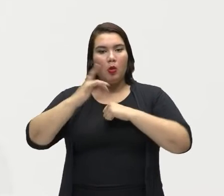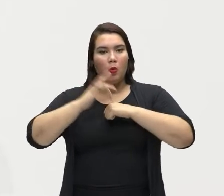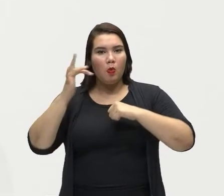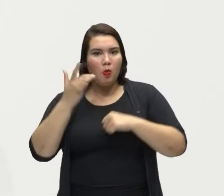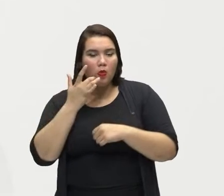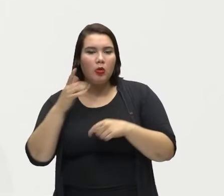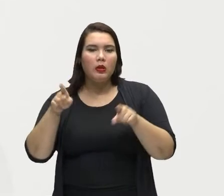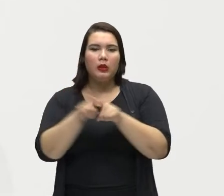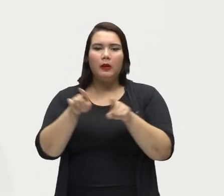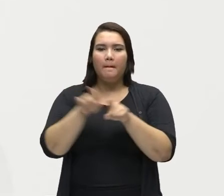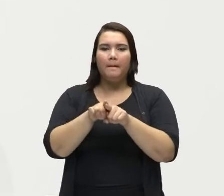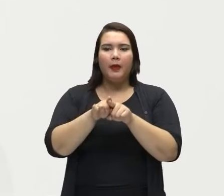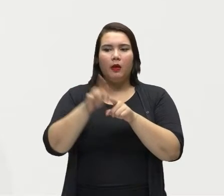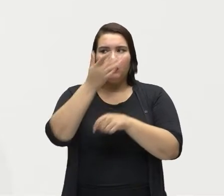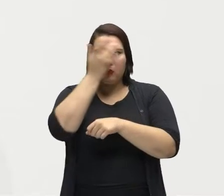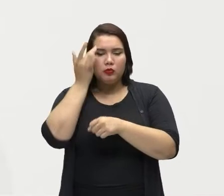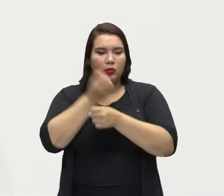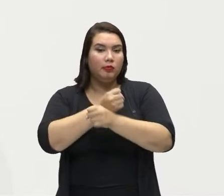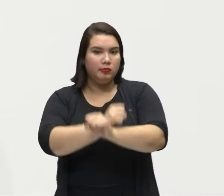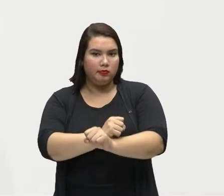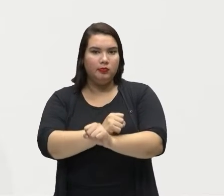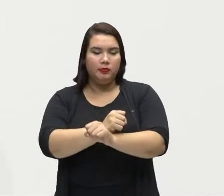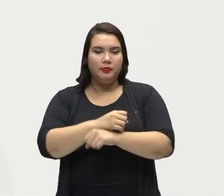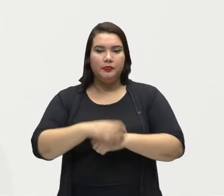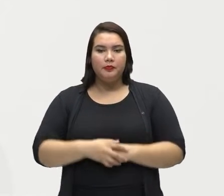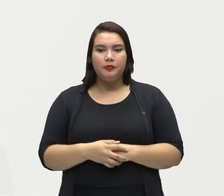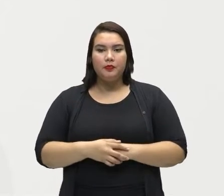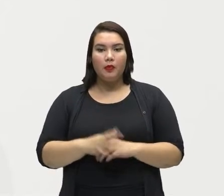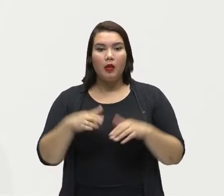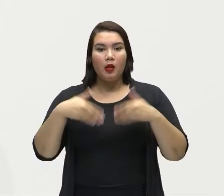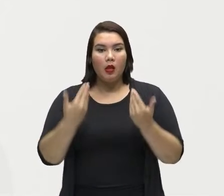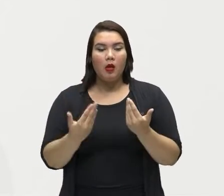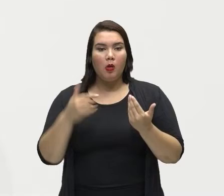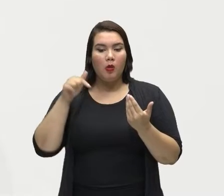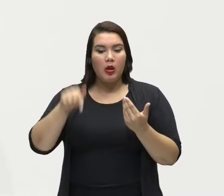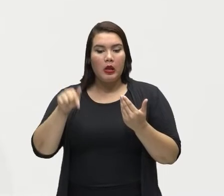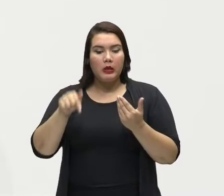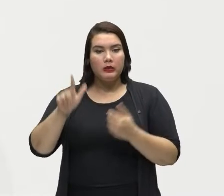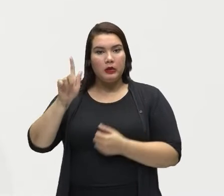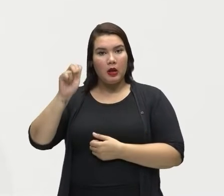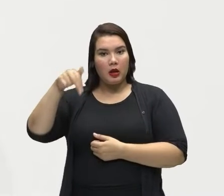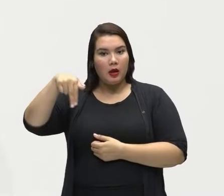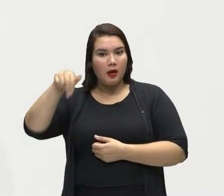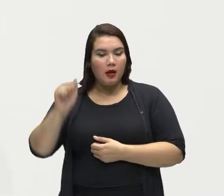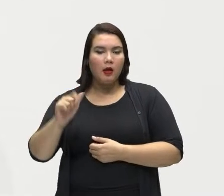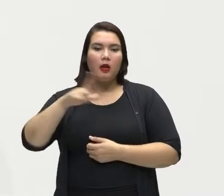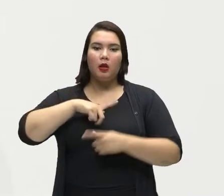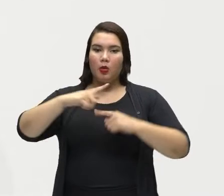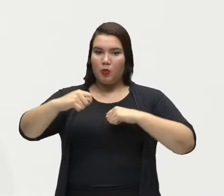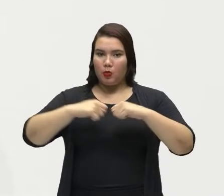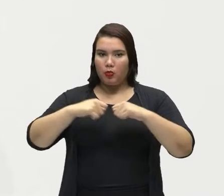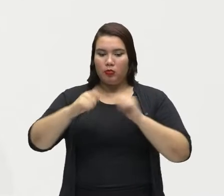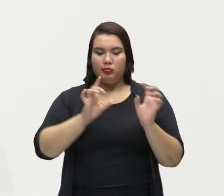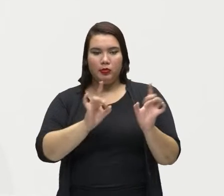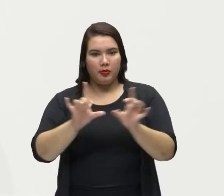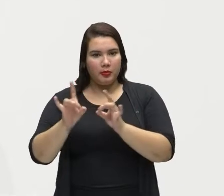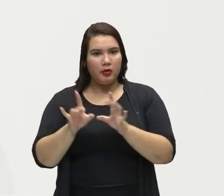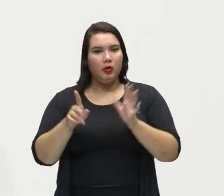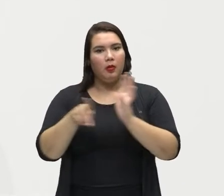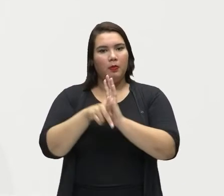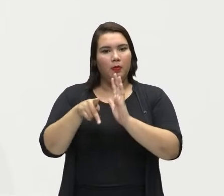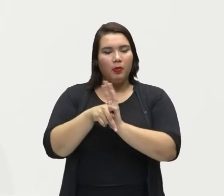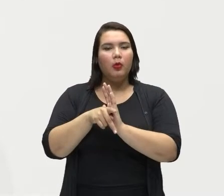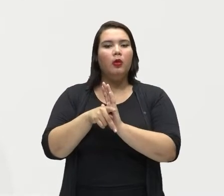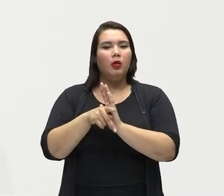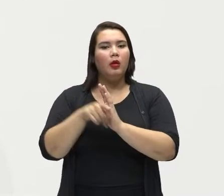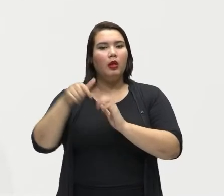e escravos. Então, Gana tinha um grande controle do comércio, tanto das mercadorias que